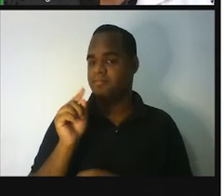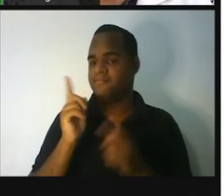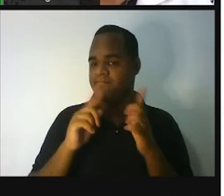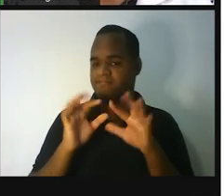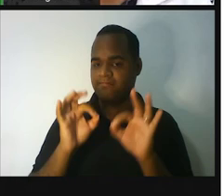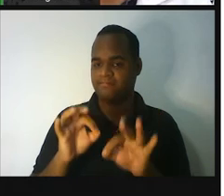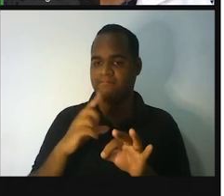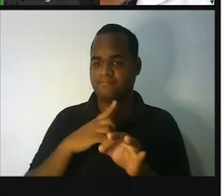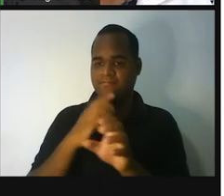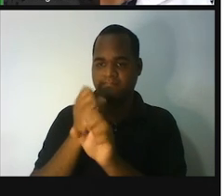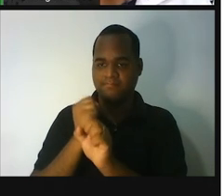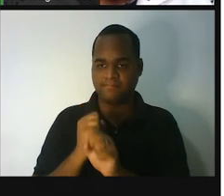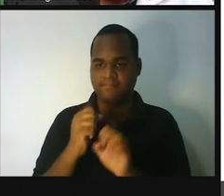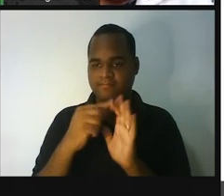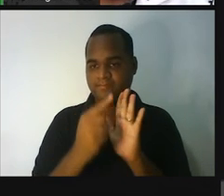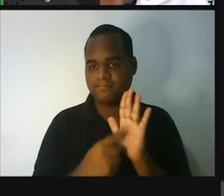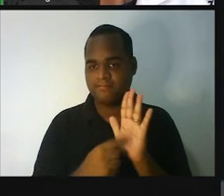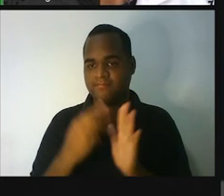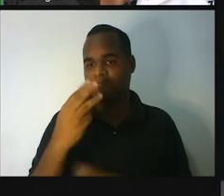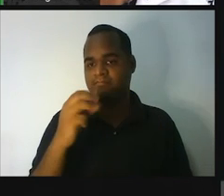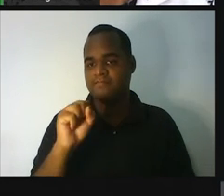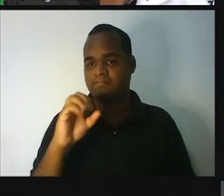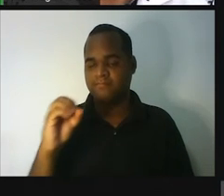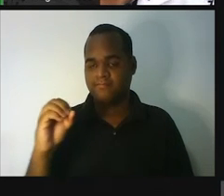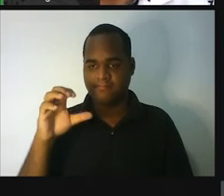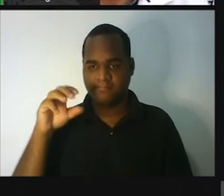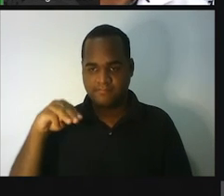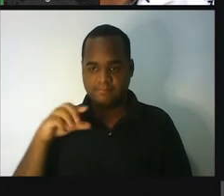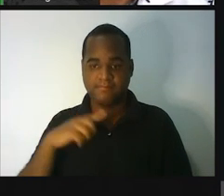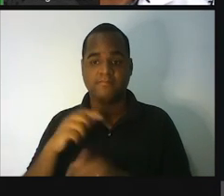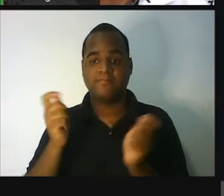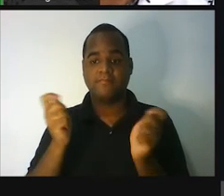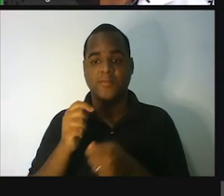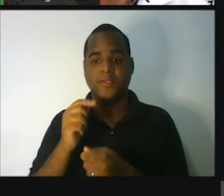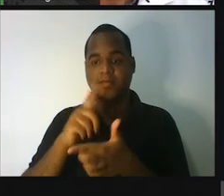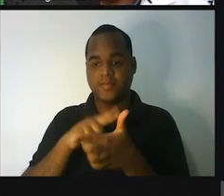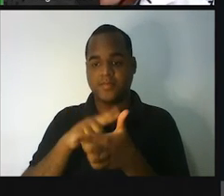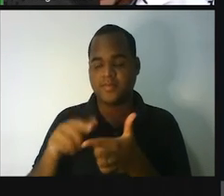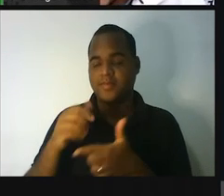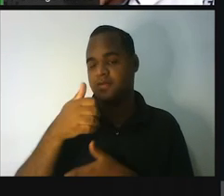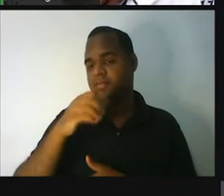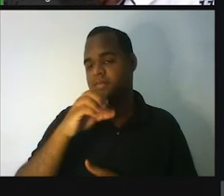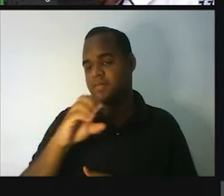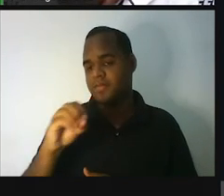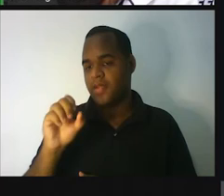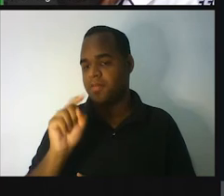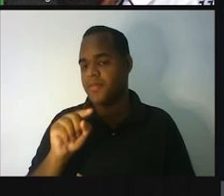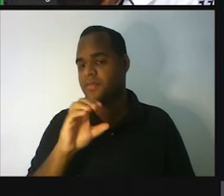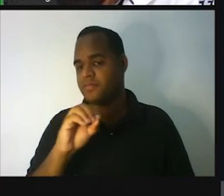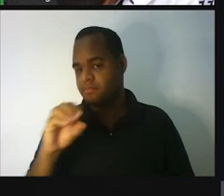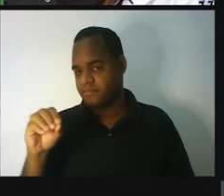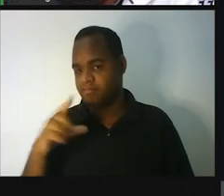faz tempo / pneu Olha só